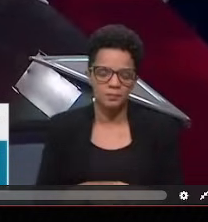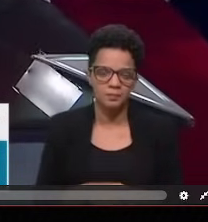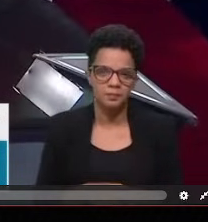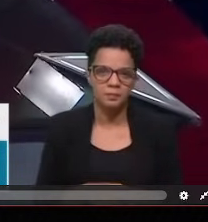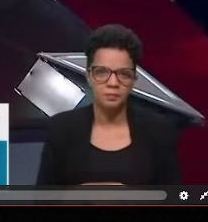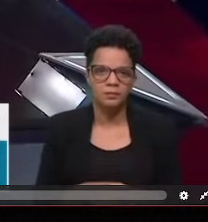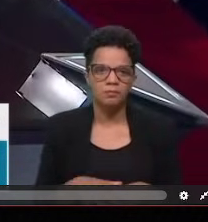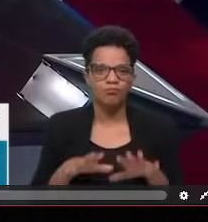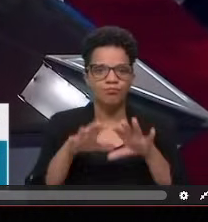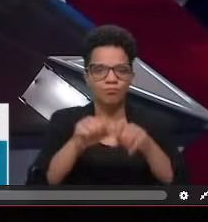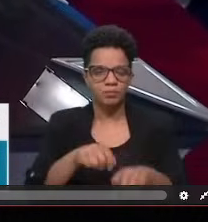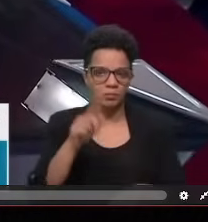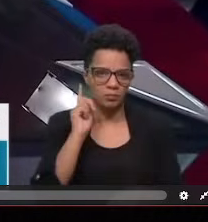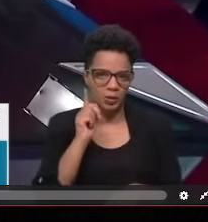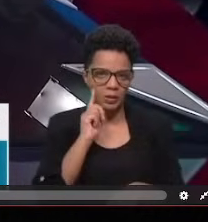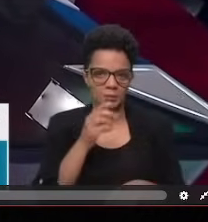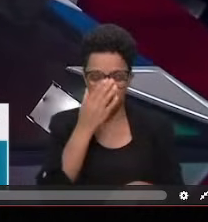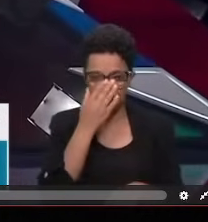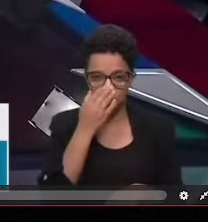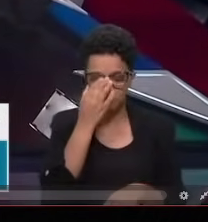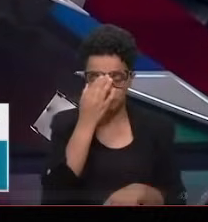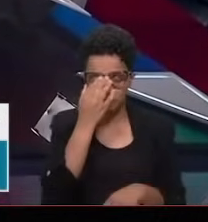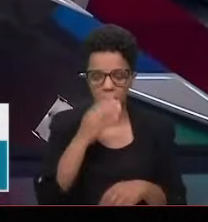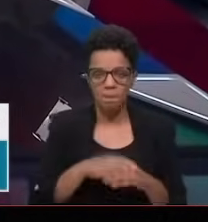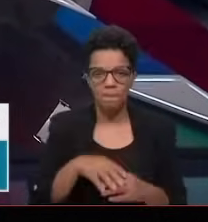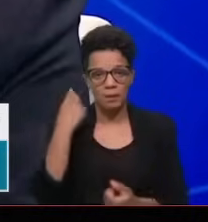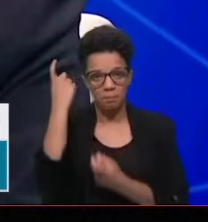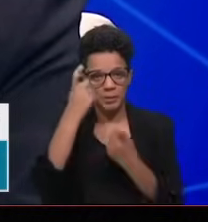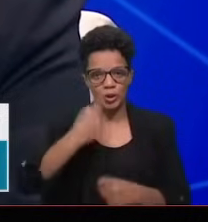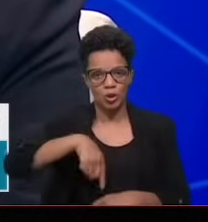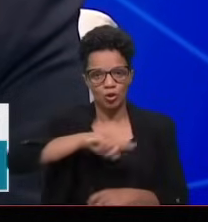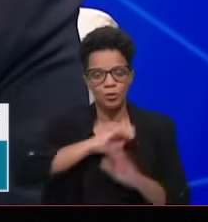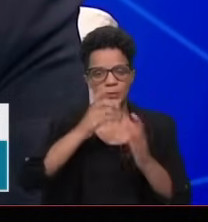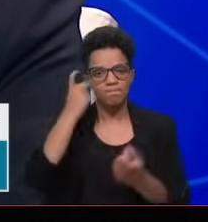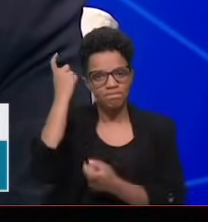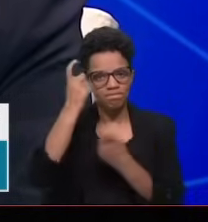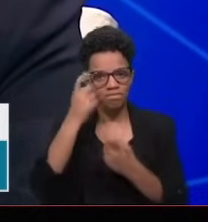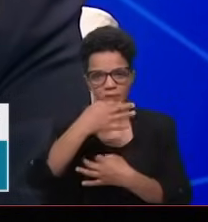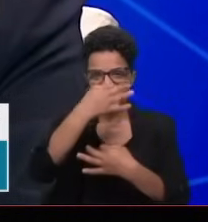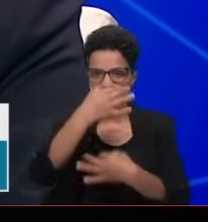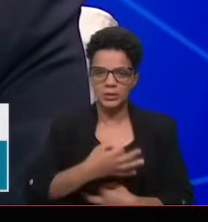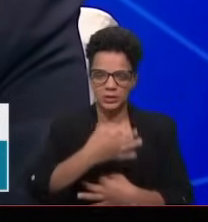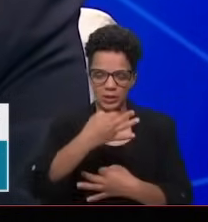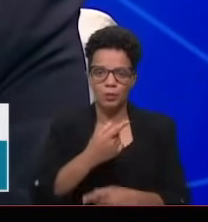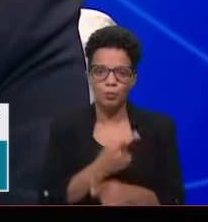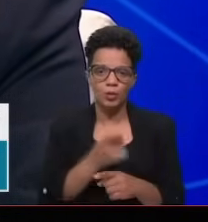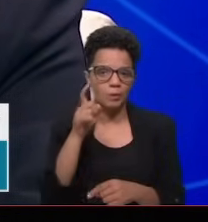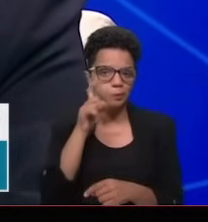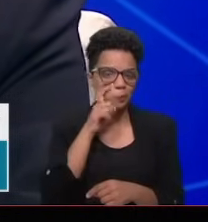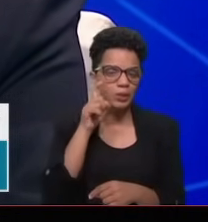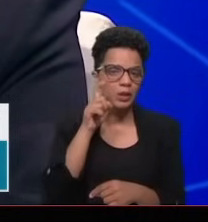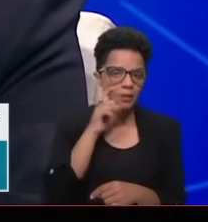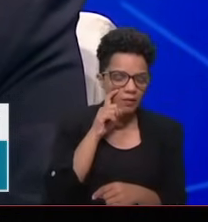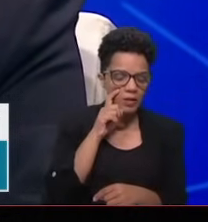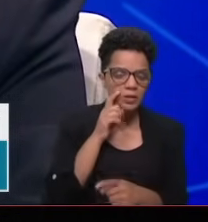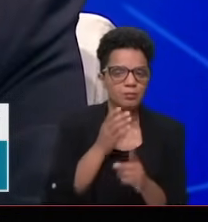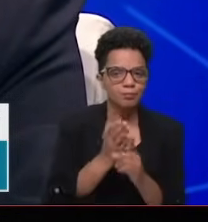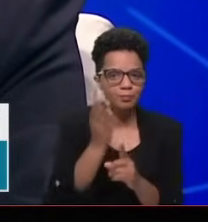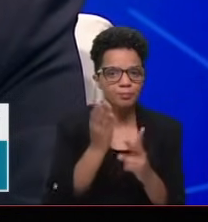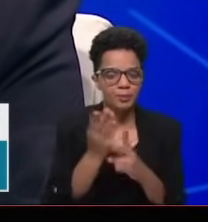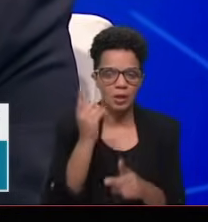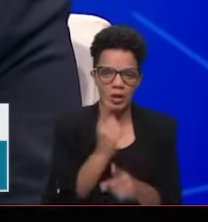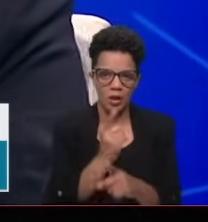eh uma invasão portanto eu penso que nós temos que pensar muito seriamente porque eh segurança e defesa são os dois lados da